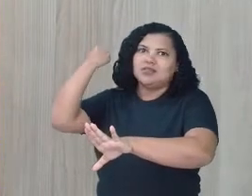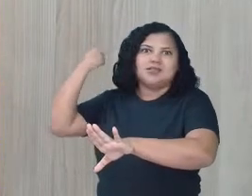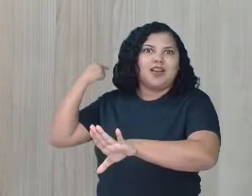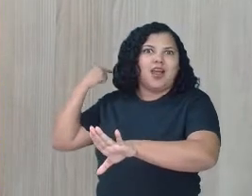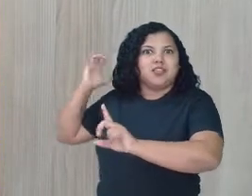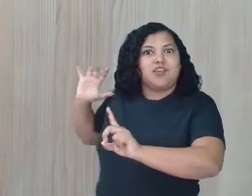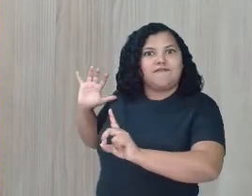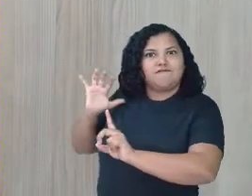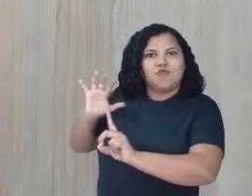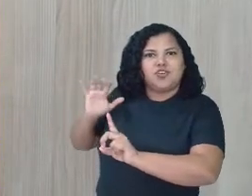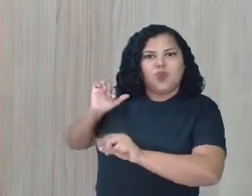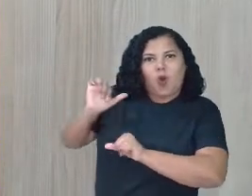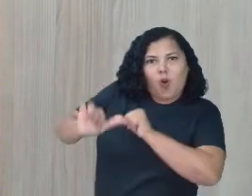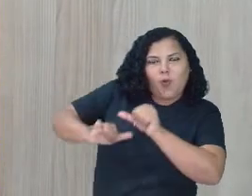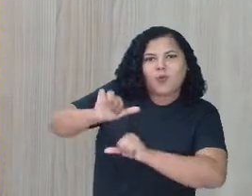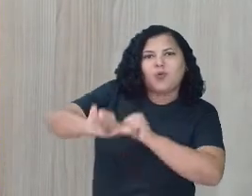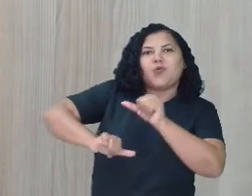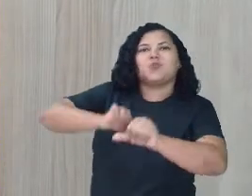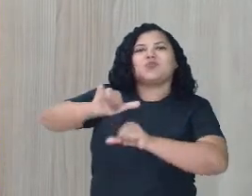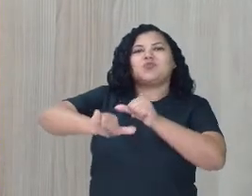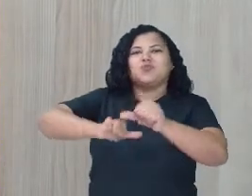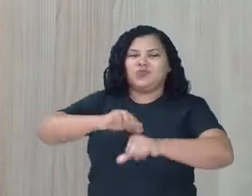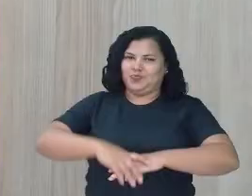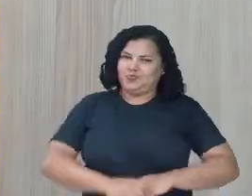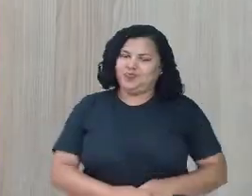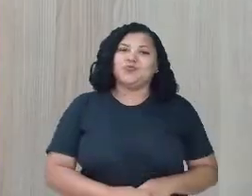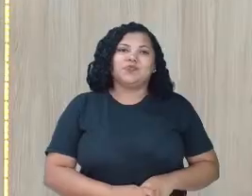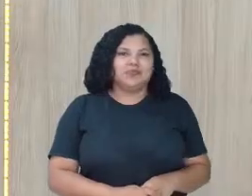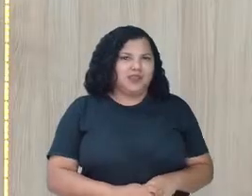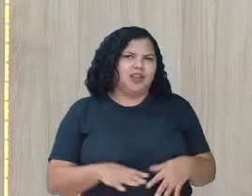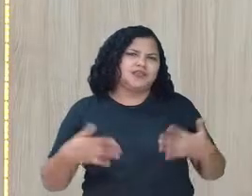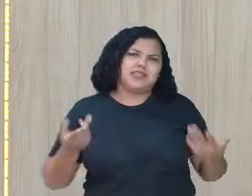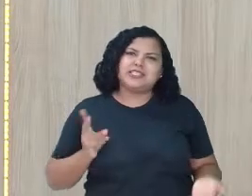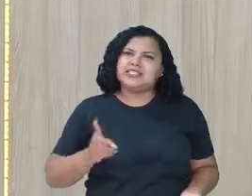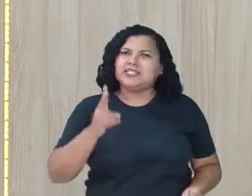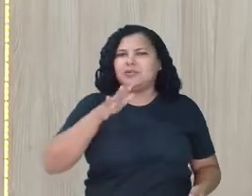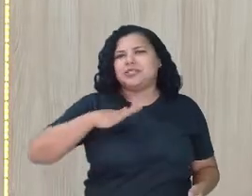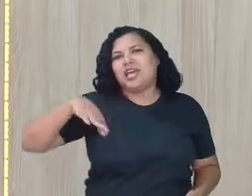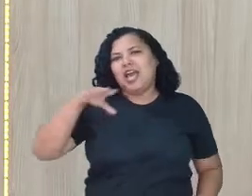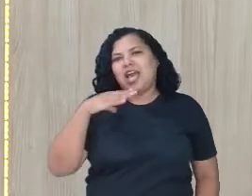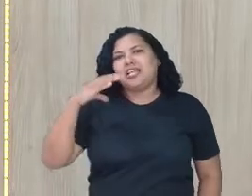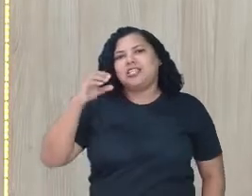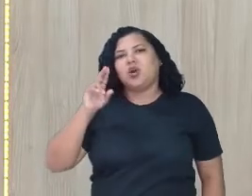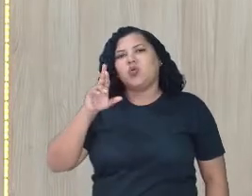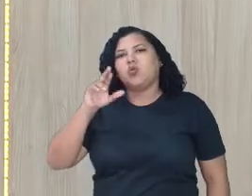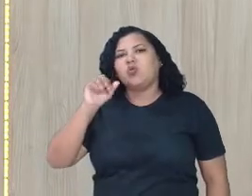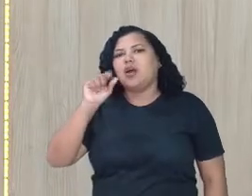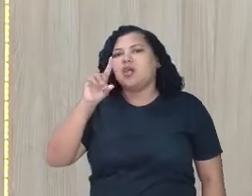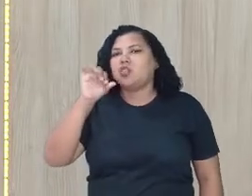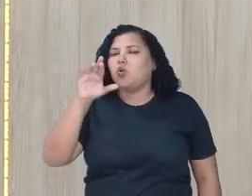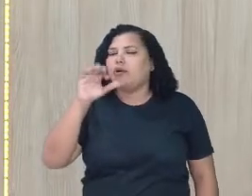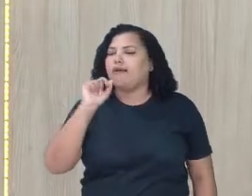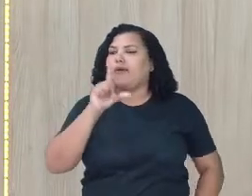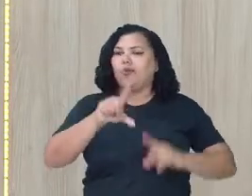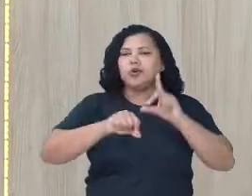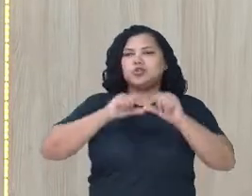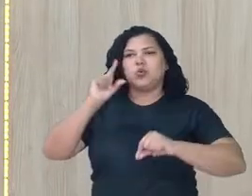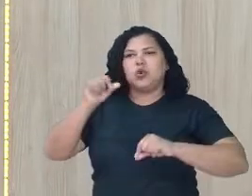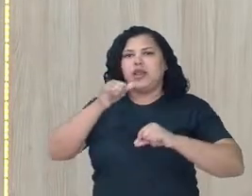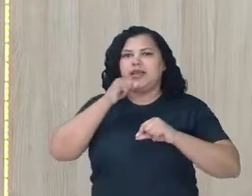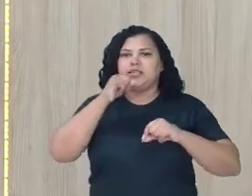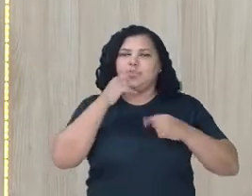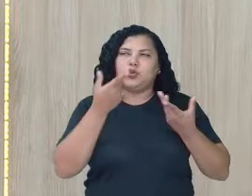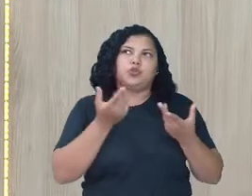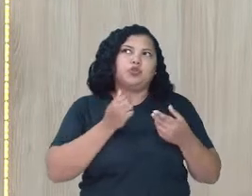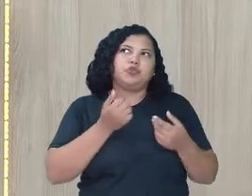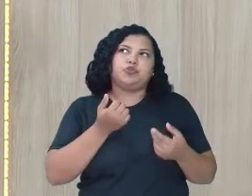provocou mudança, não é? Sim, pois é, sempre a curadoria é sempre uma escolha, né? Não pode ser